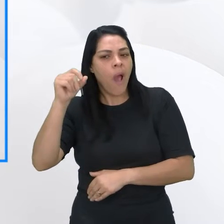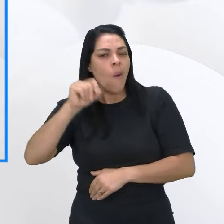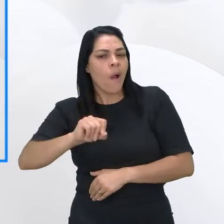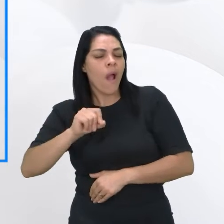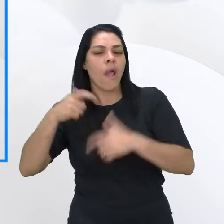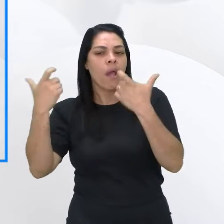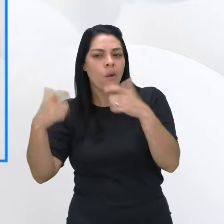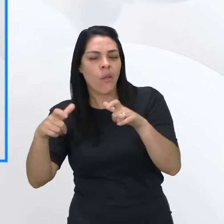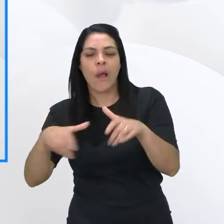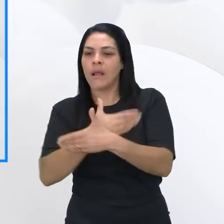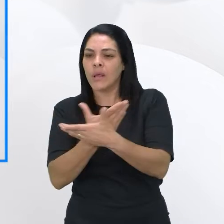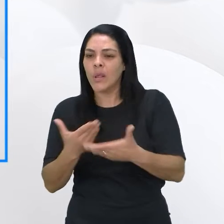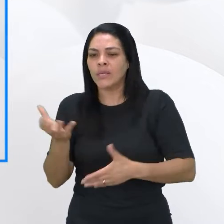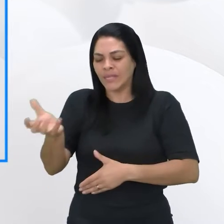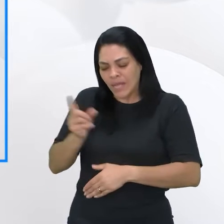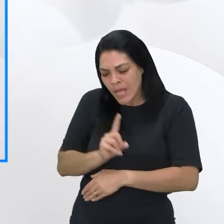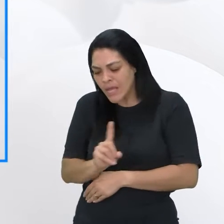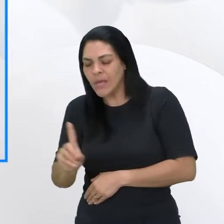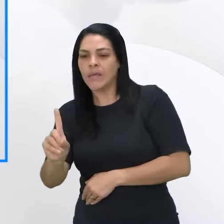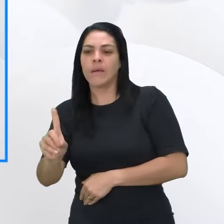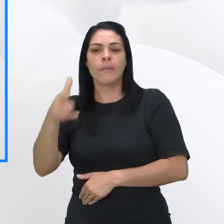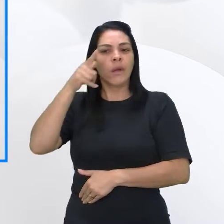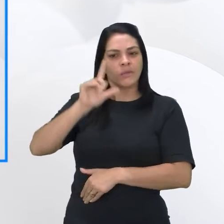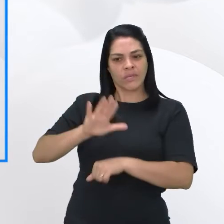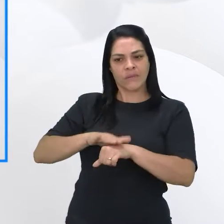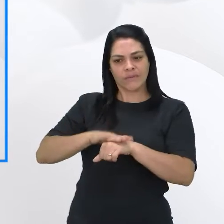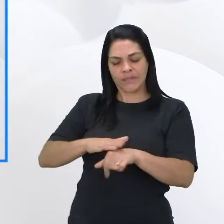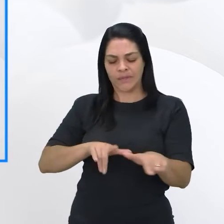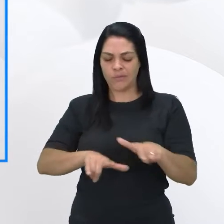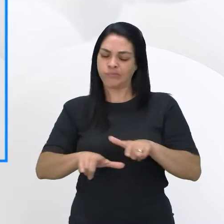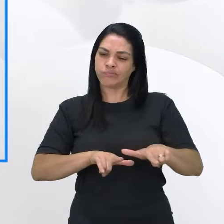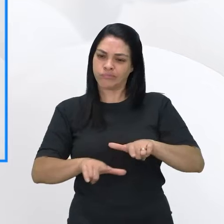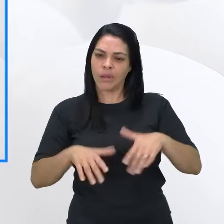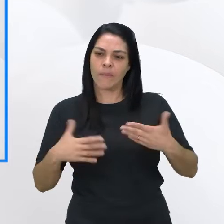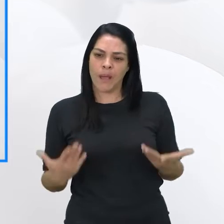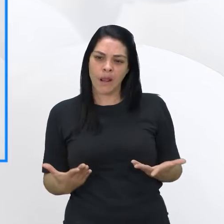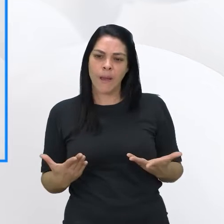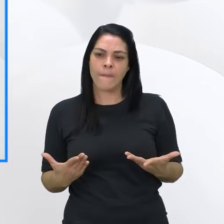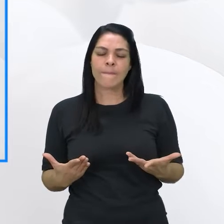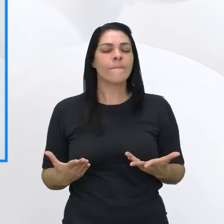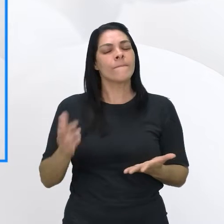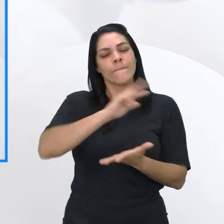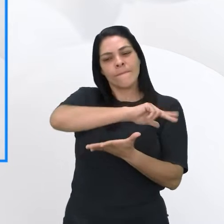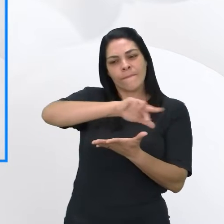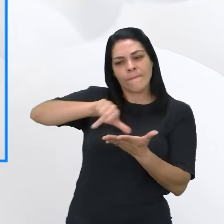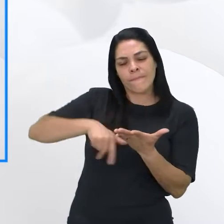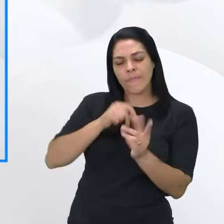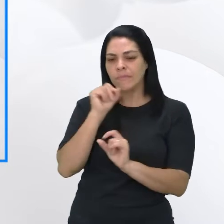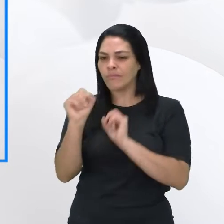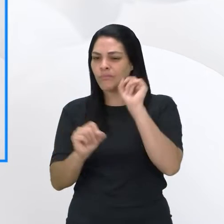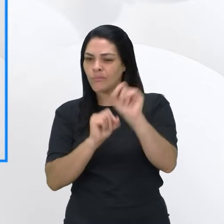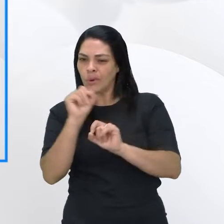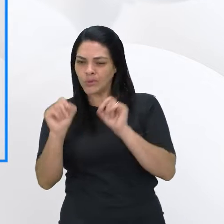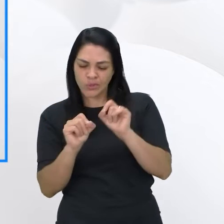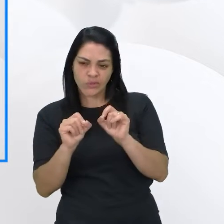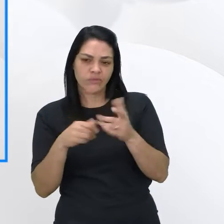que a gente queria estar para poder fazer esse trabalho. Né? E por vários motivos, né? A